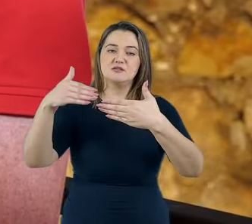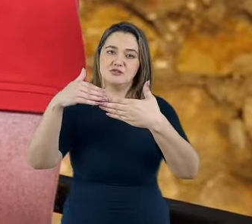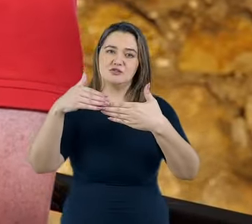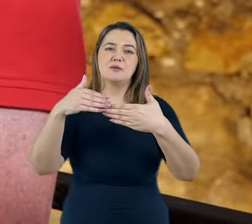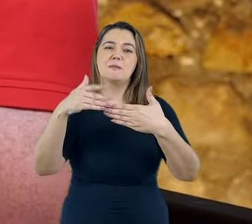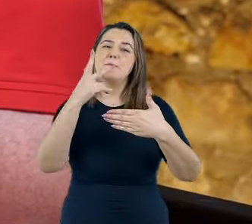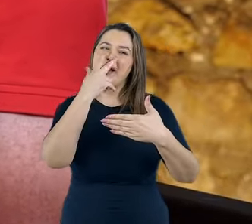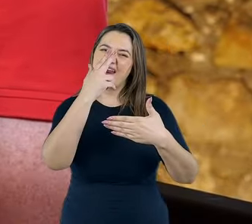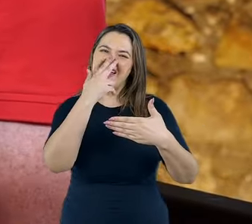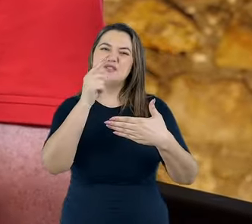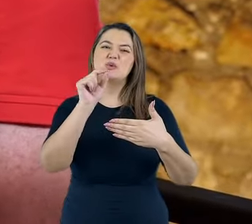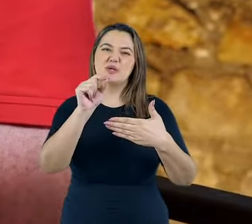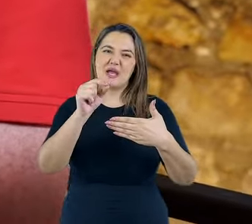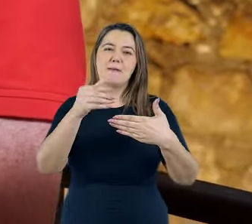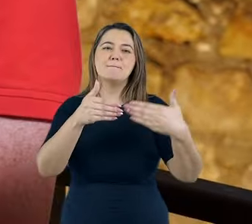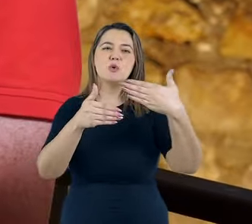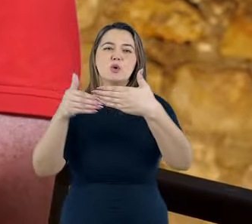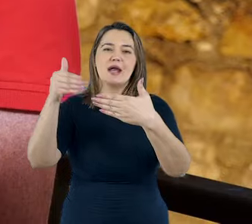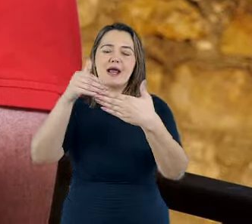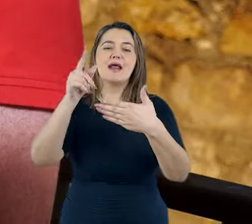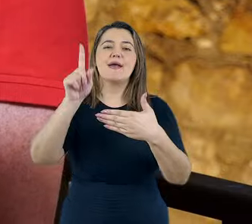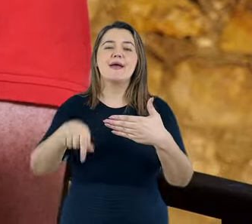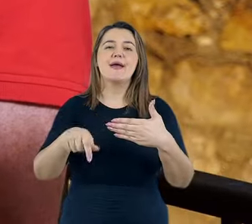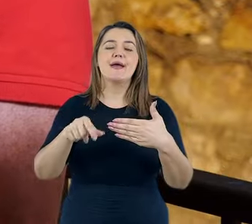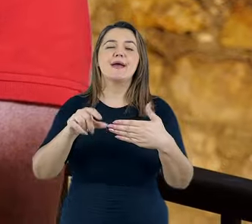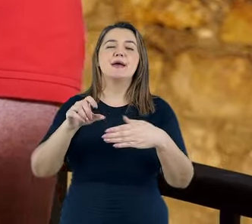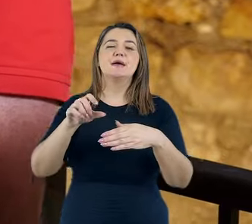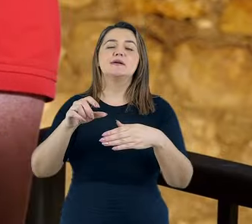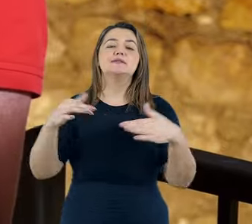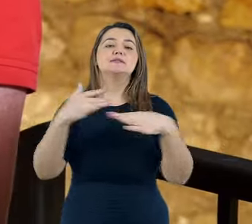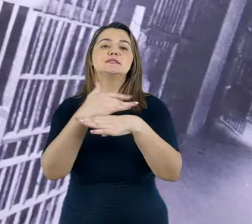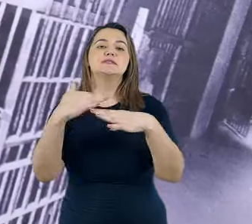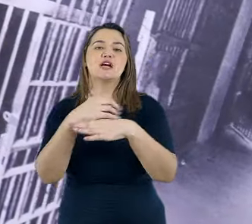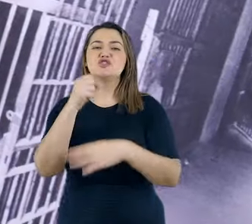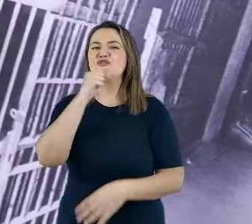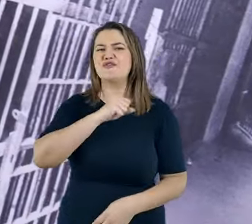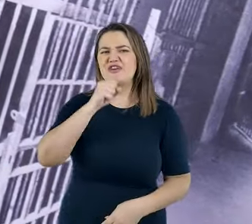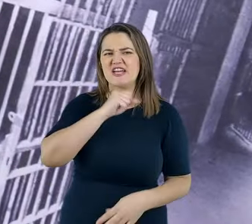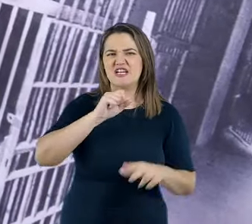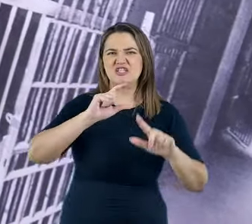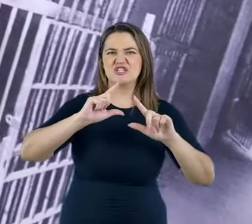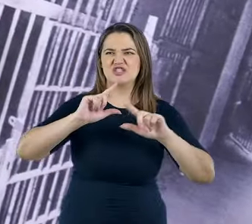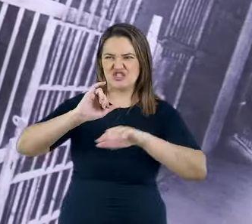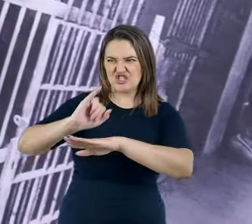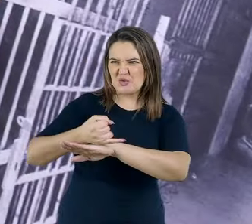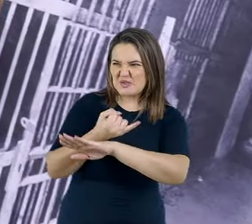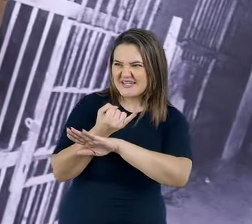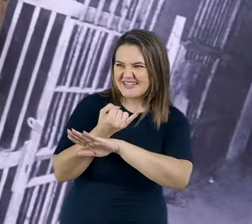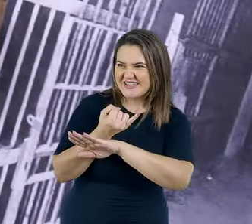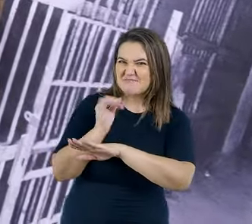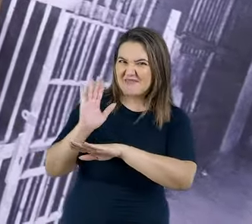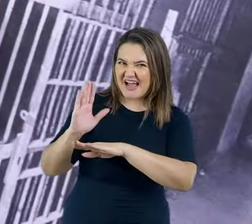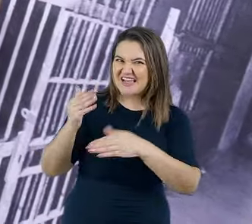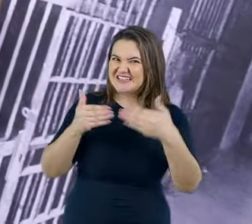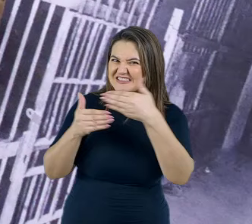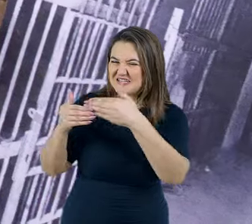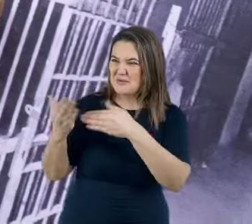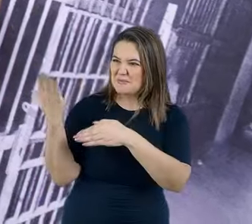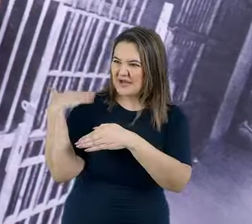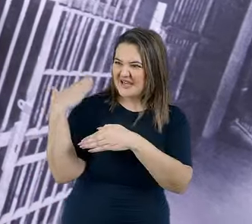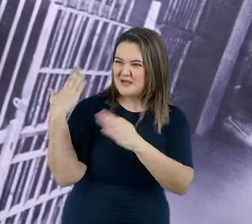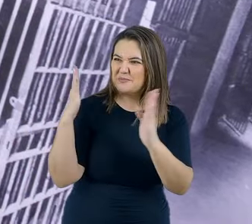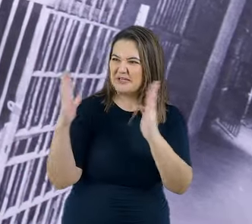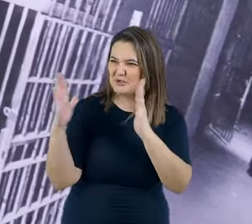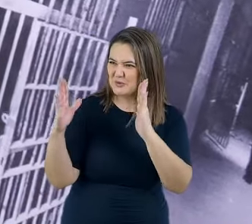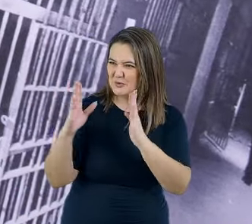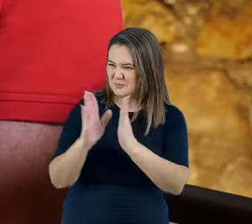verdade coincide com as muralhas da chamada Cidade Velha de Jerusalém, mas não é necessariamente as muralhas da Cidade Velha do